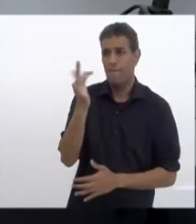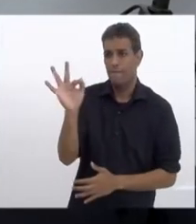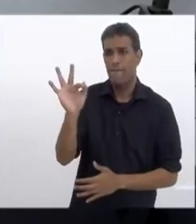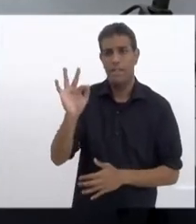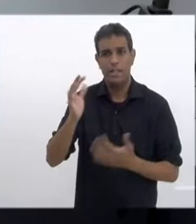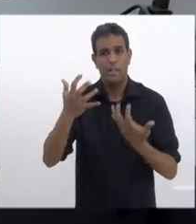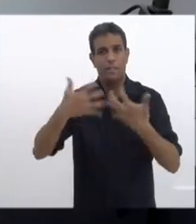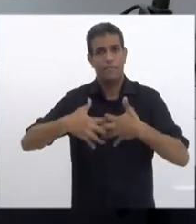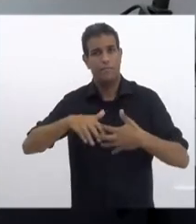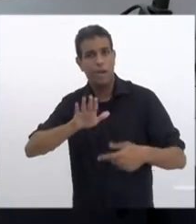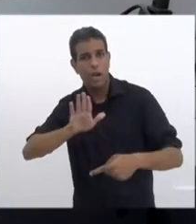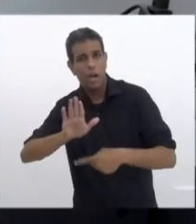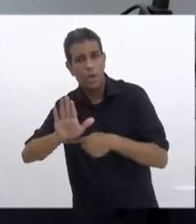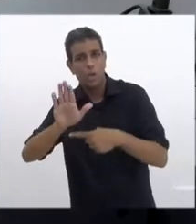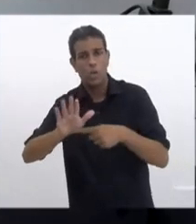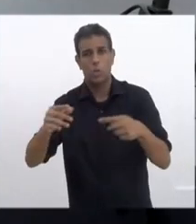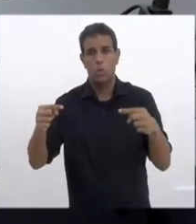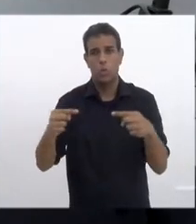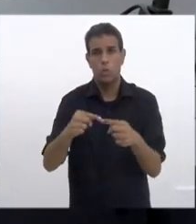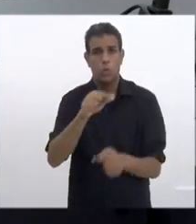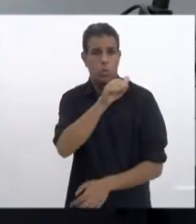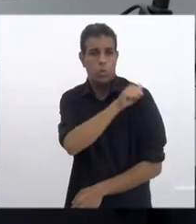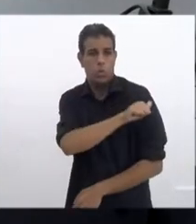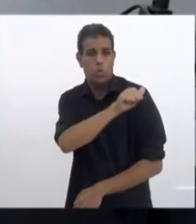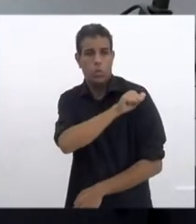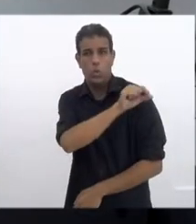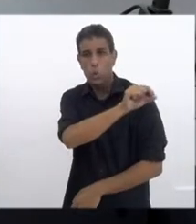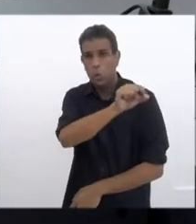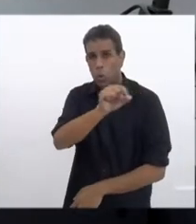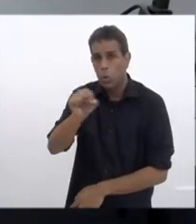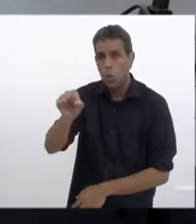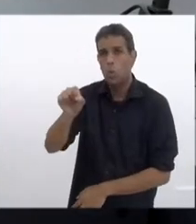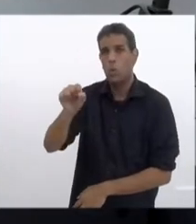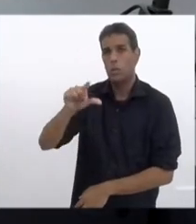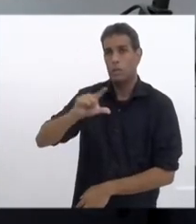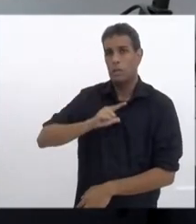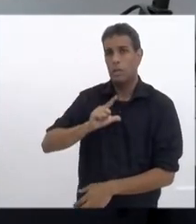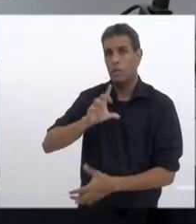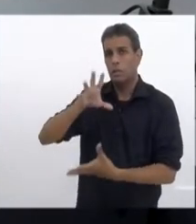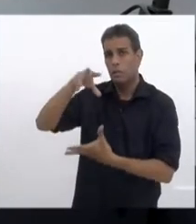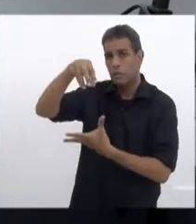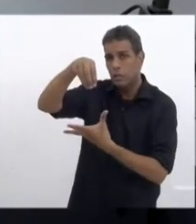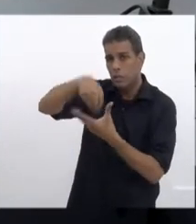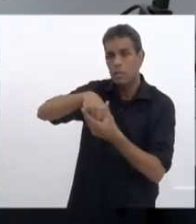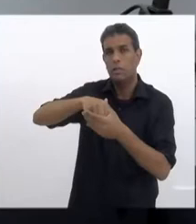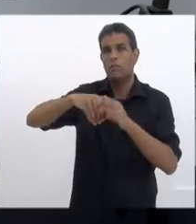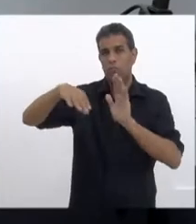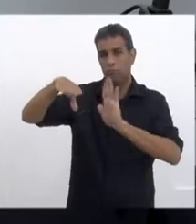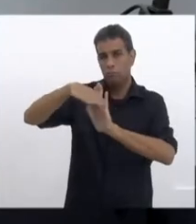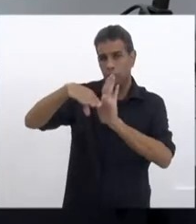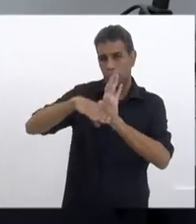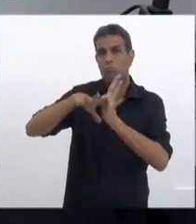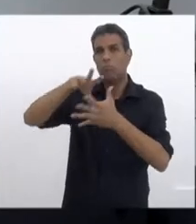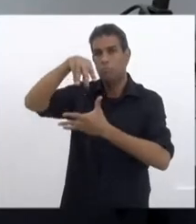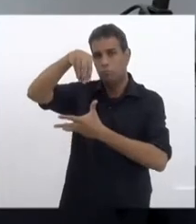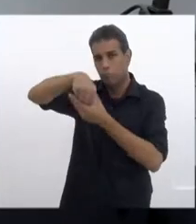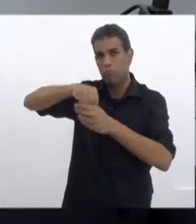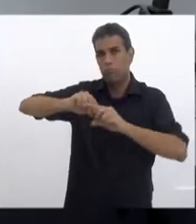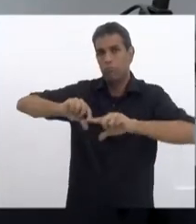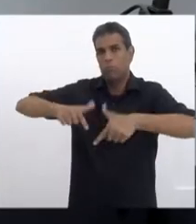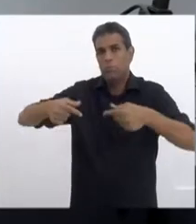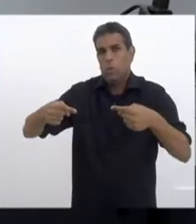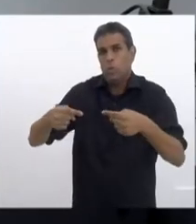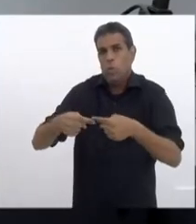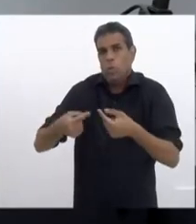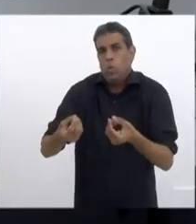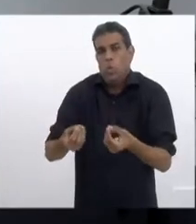estar junto com o Estado, né? Junto. Tivemos em Brasília agora, conseguimos uma grande conquista, que é o SEBAS, né, para todos nós, que vai melhorar, né,